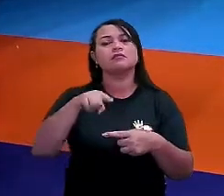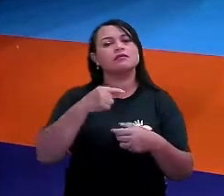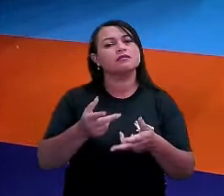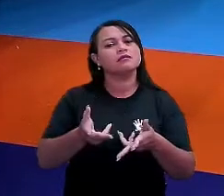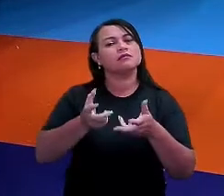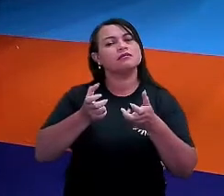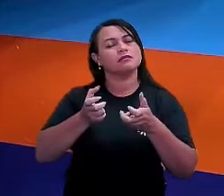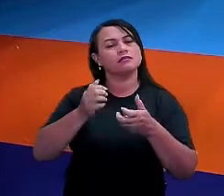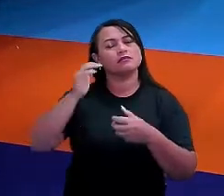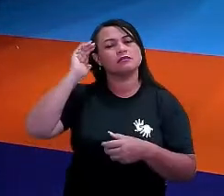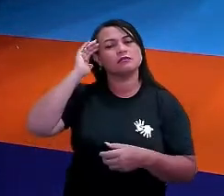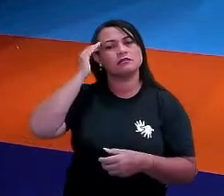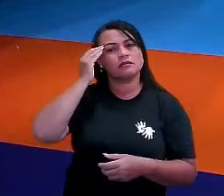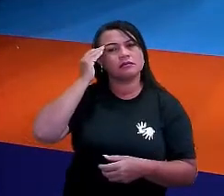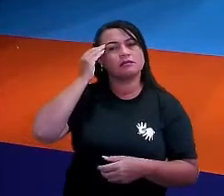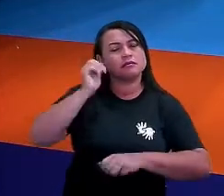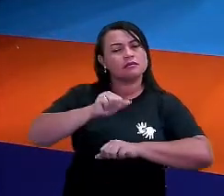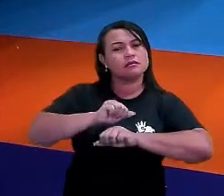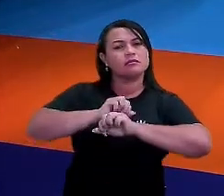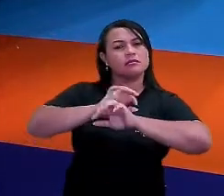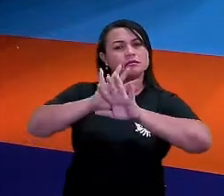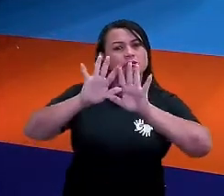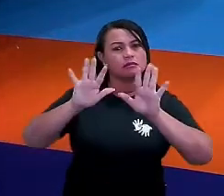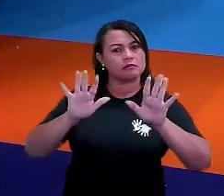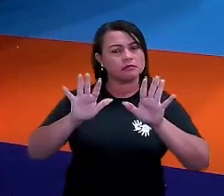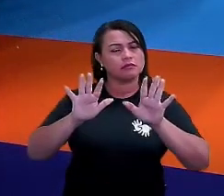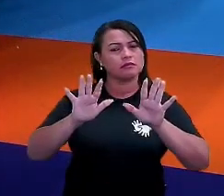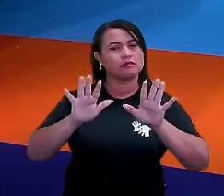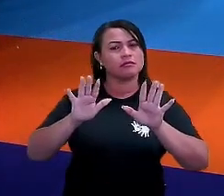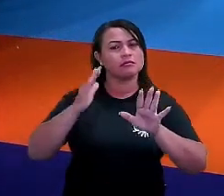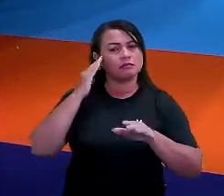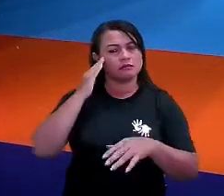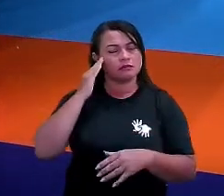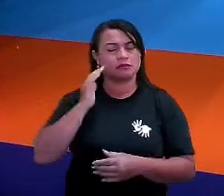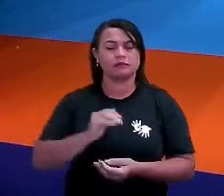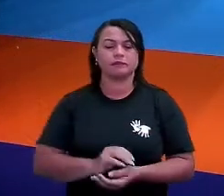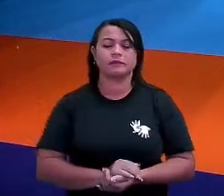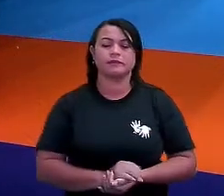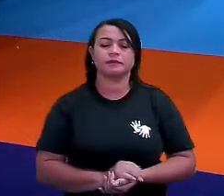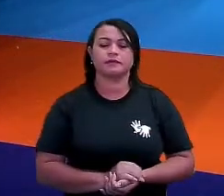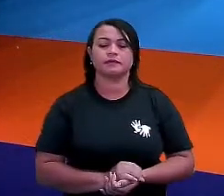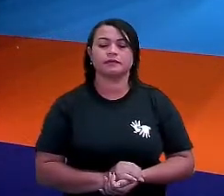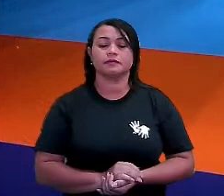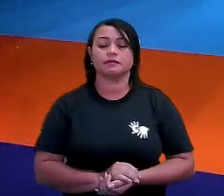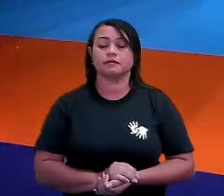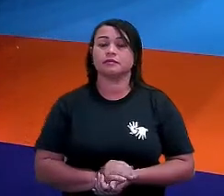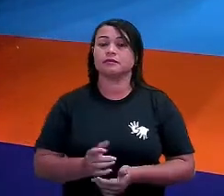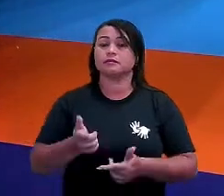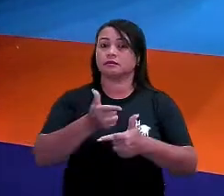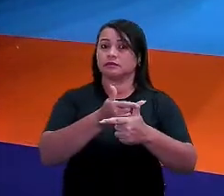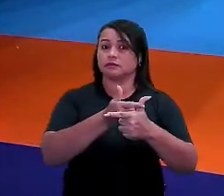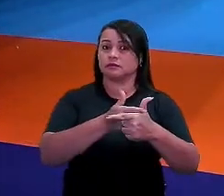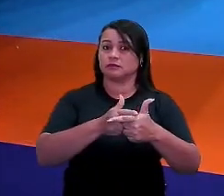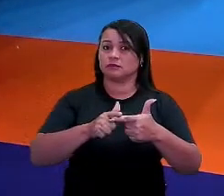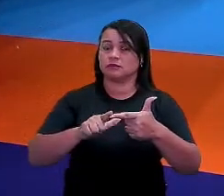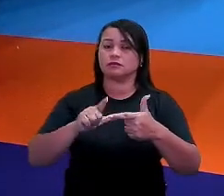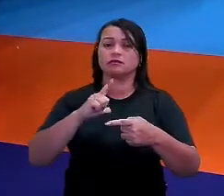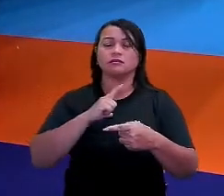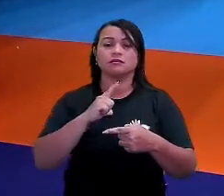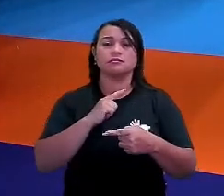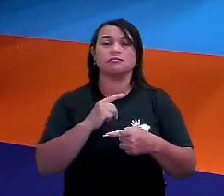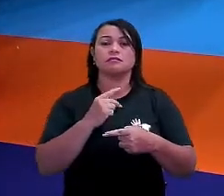possa compreender bem, de forma bem precisa. Na divisão entre duas